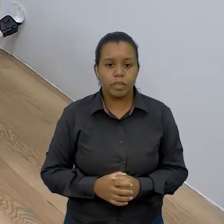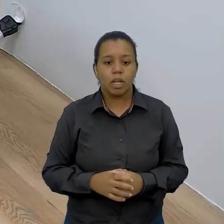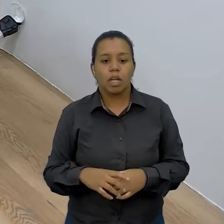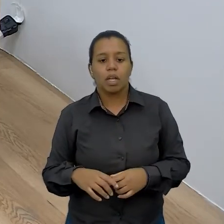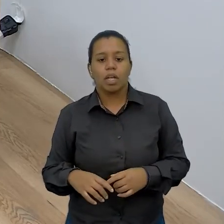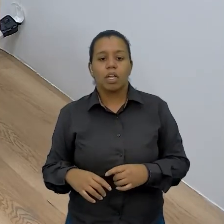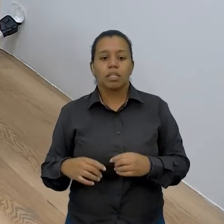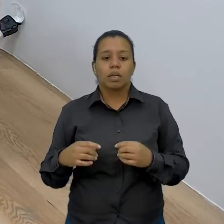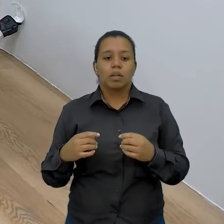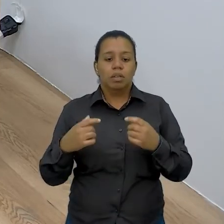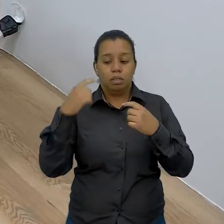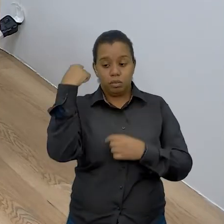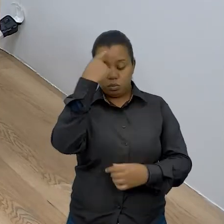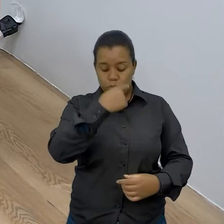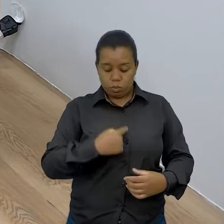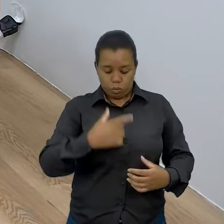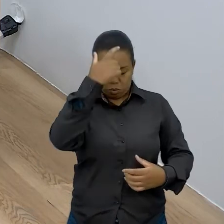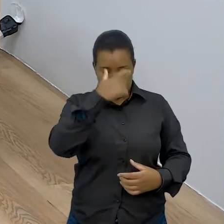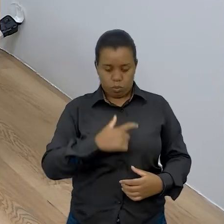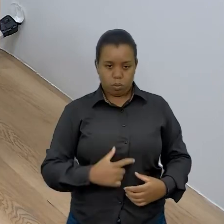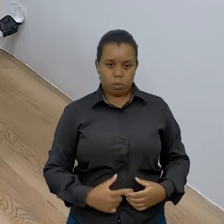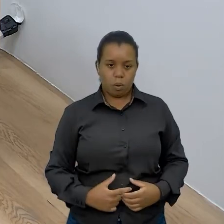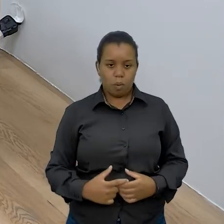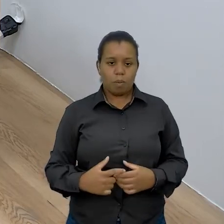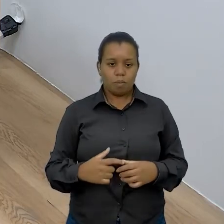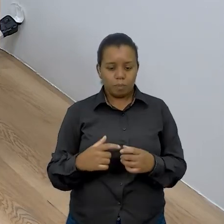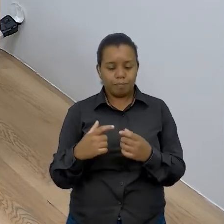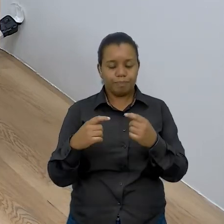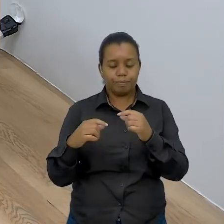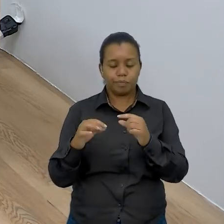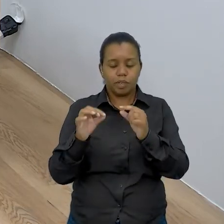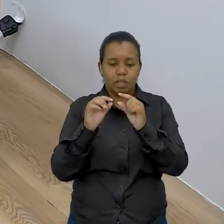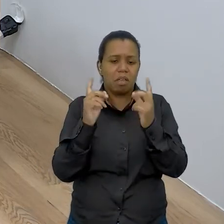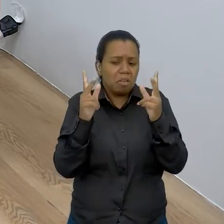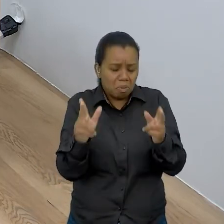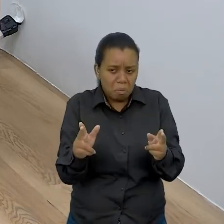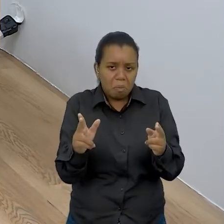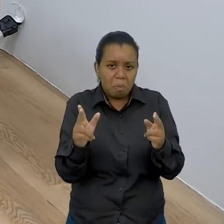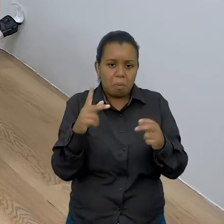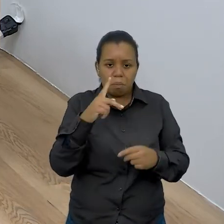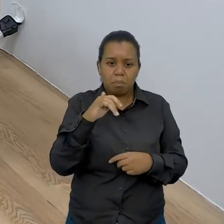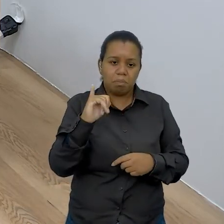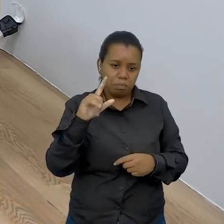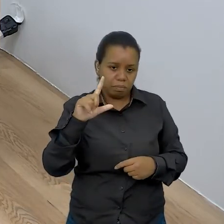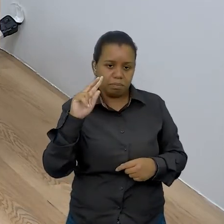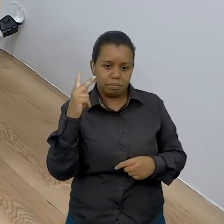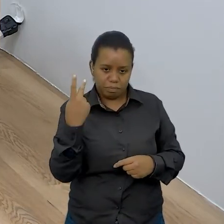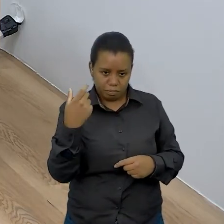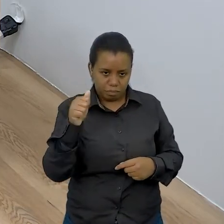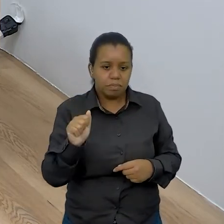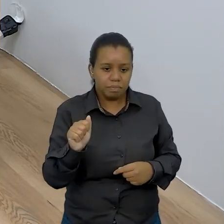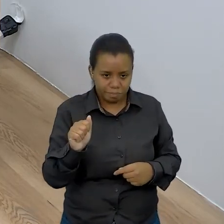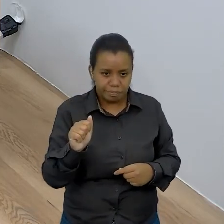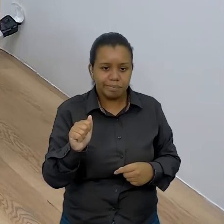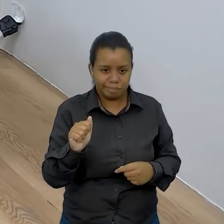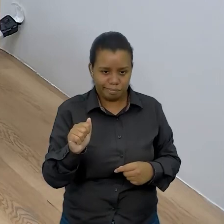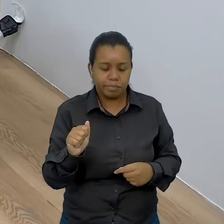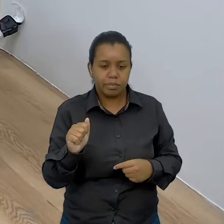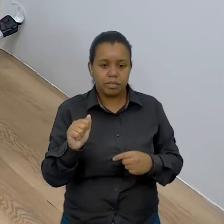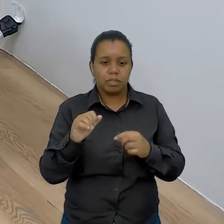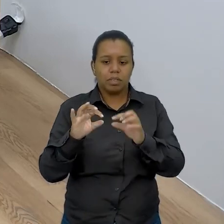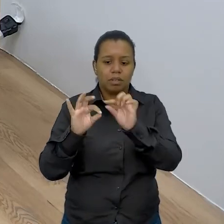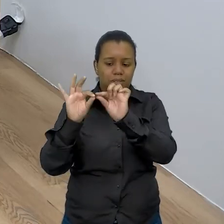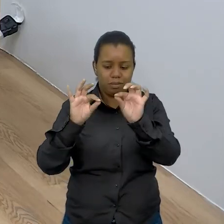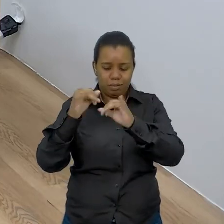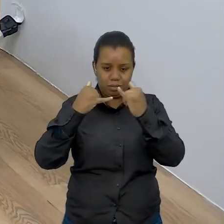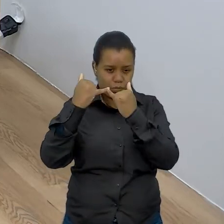você funciona, aquele equipamento funciona como uma pilha. Então, tem ali uma diferença de potencial, o elétron não tem para onde sair, não tem para